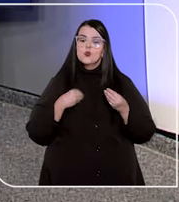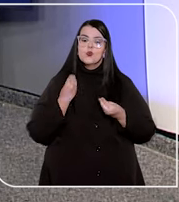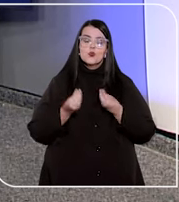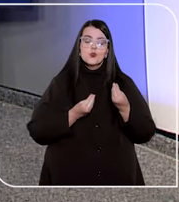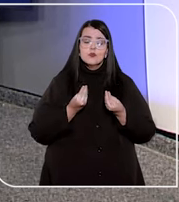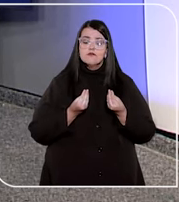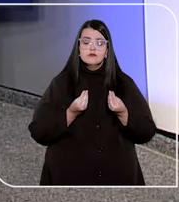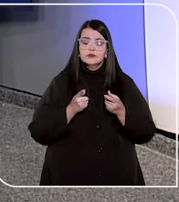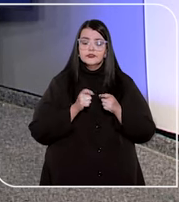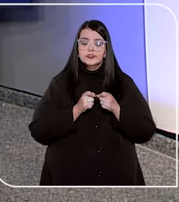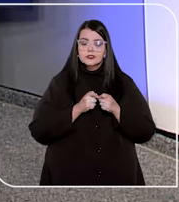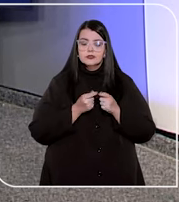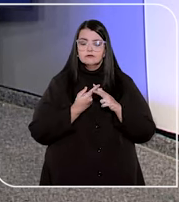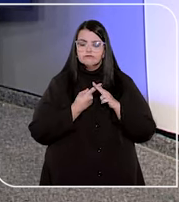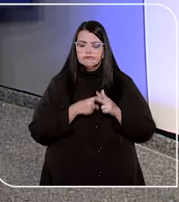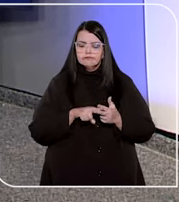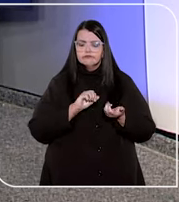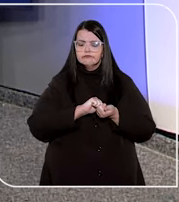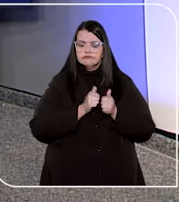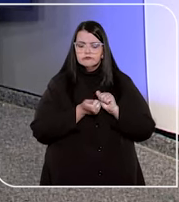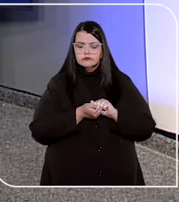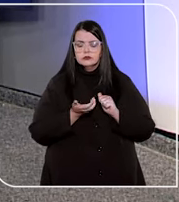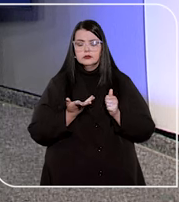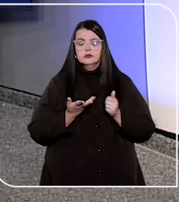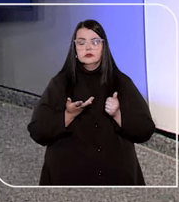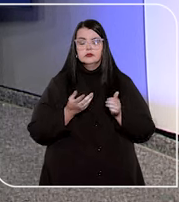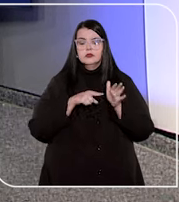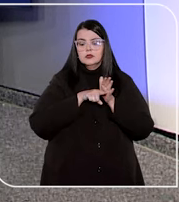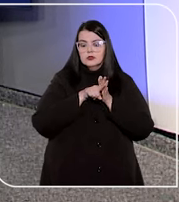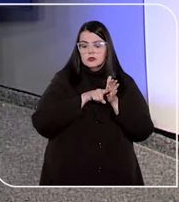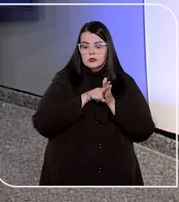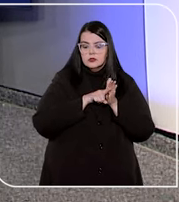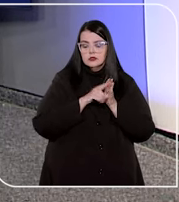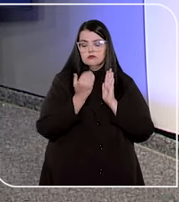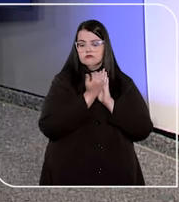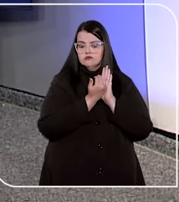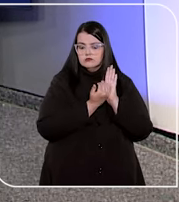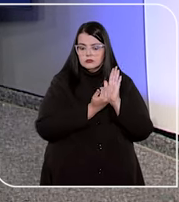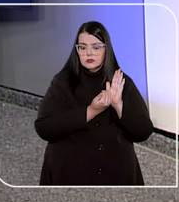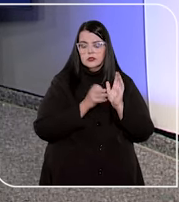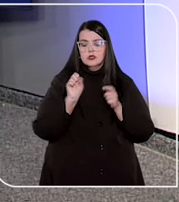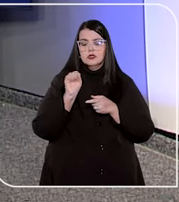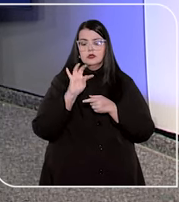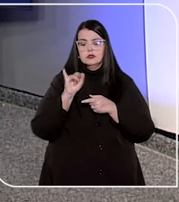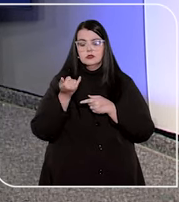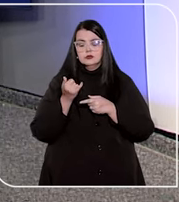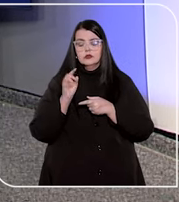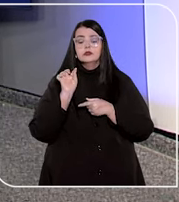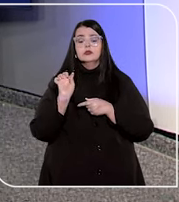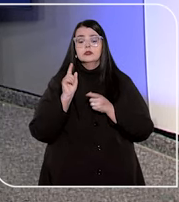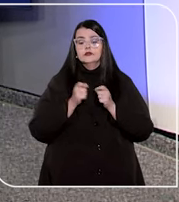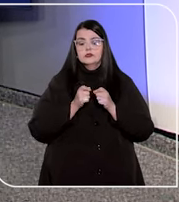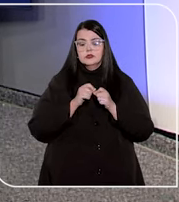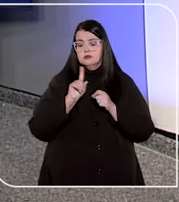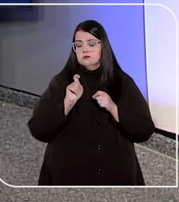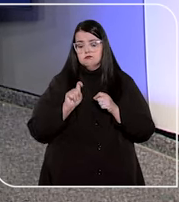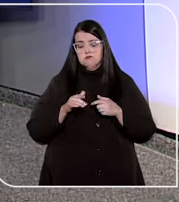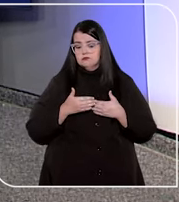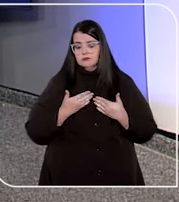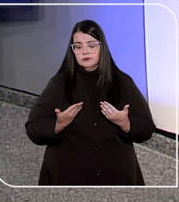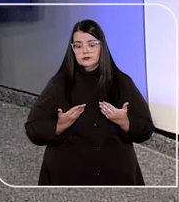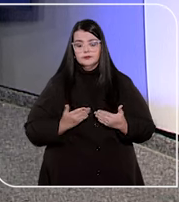pode ser feito, então, pelo ministro competente pela apreciação no STJ? O que que ele deve fazer, então?